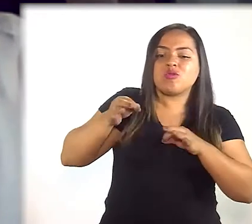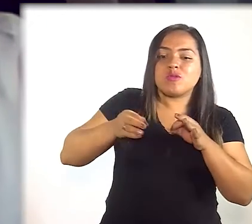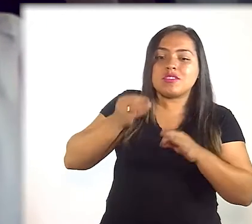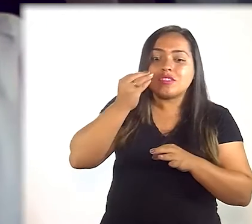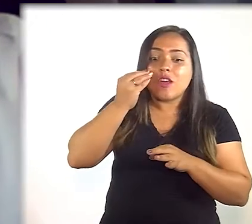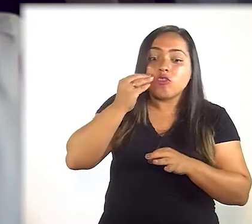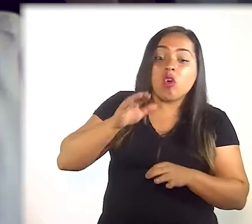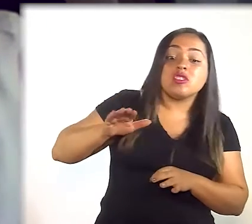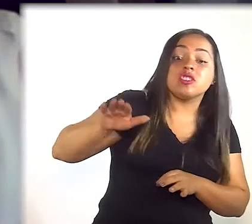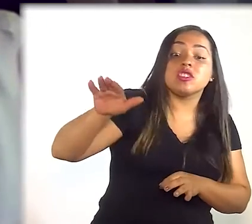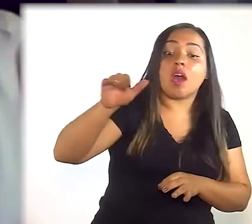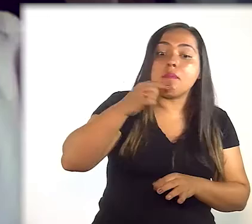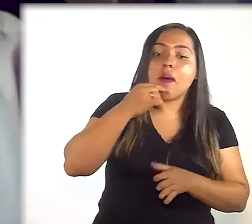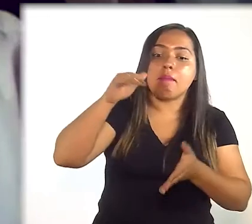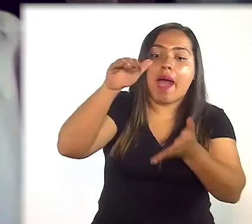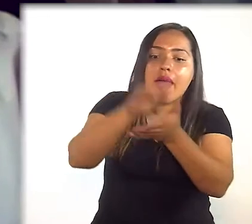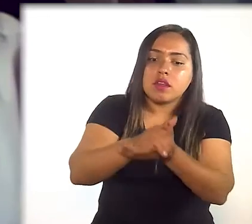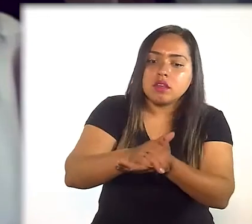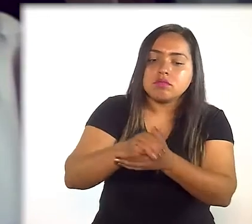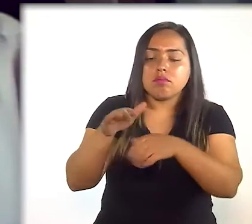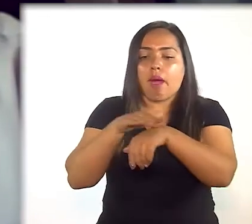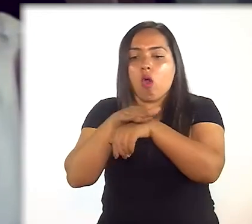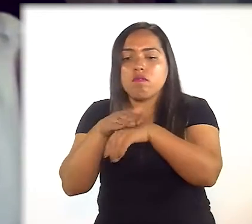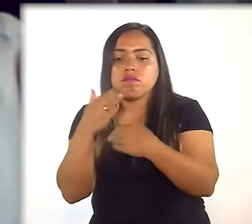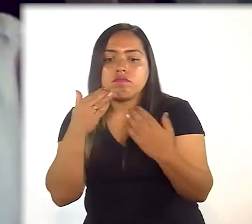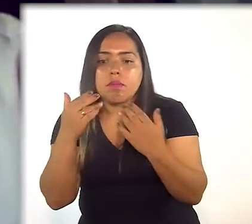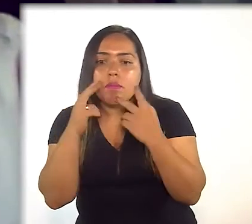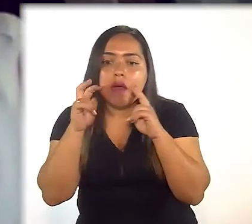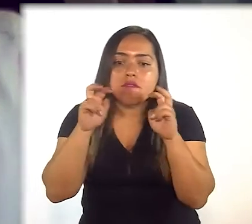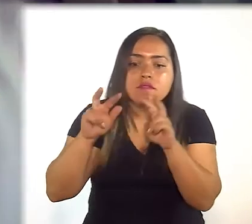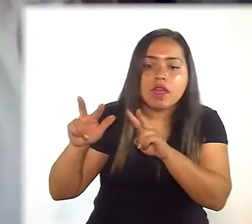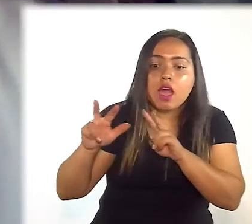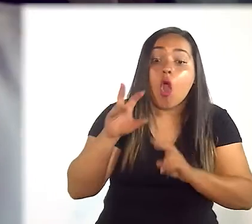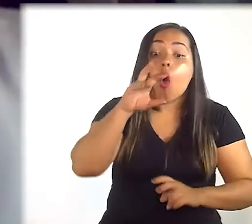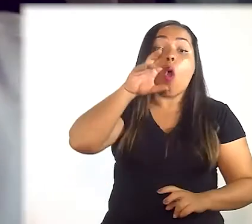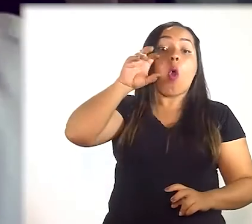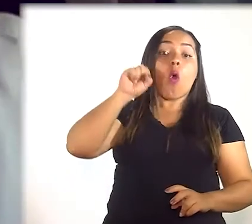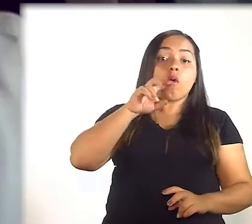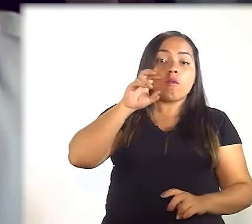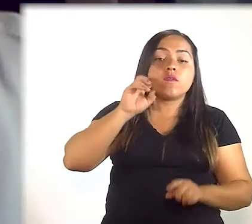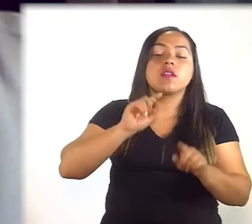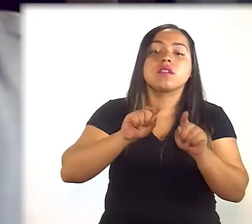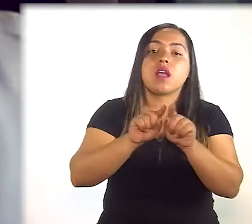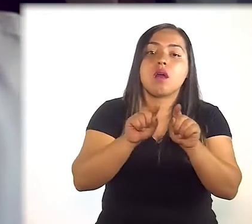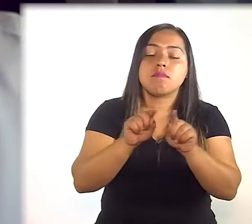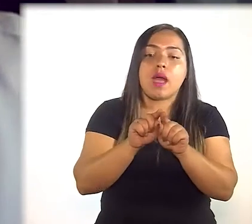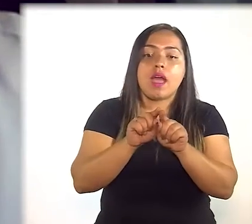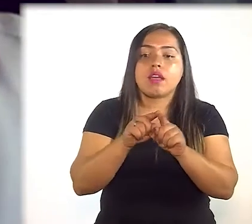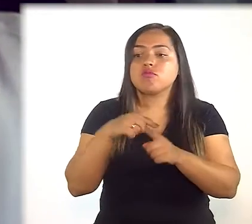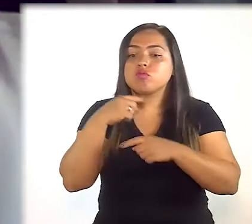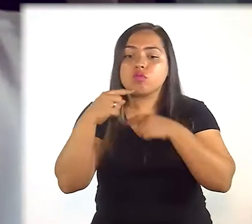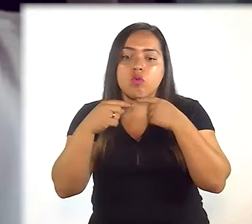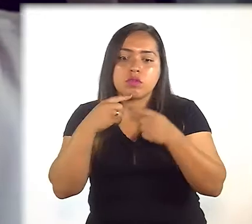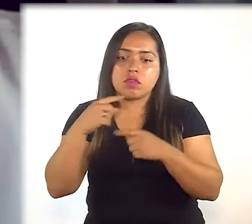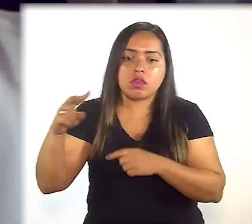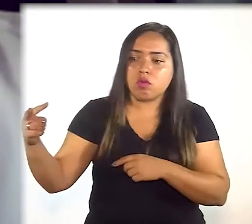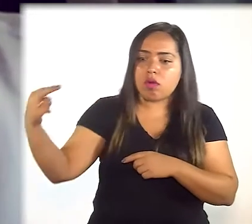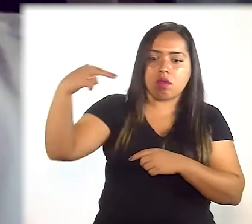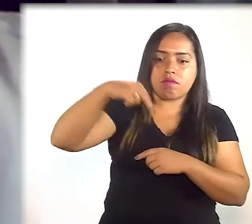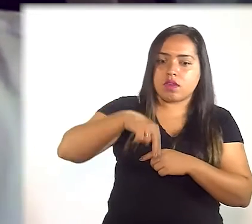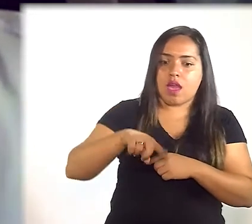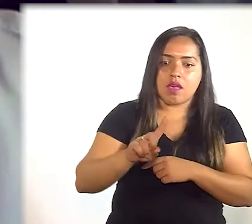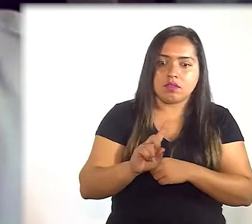aqui para o Rio. Olha, isso rolou durante meses, o juiz mandou citar o